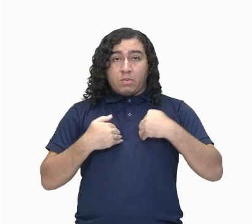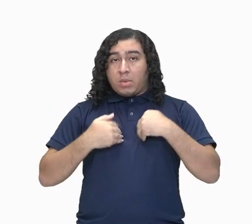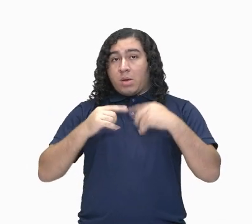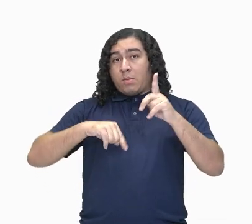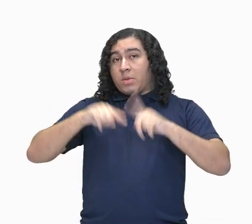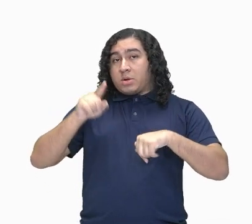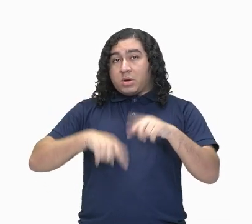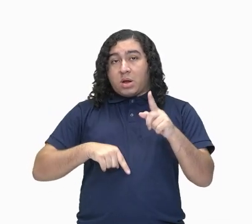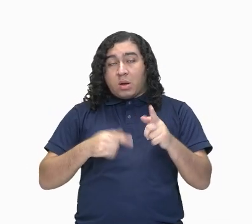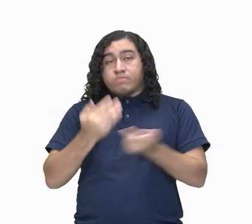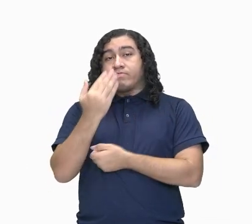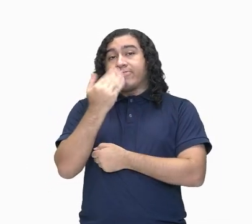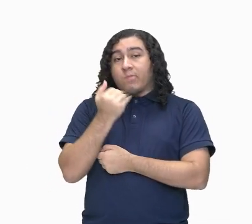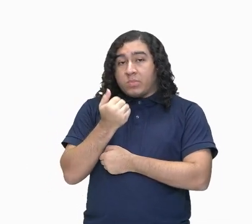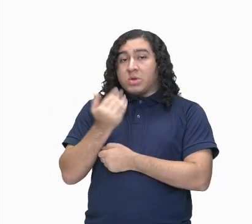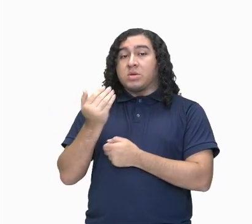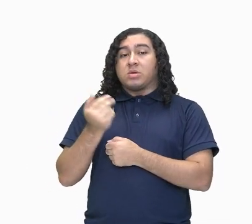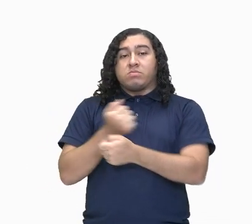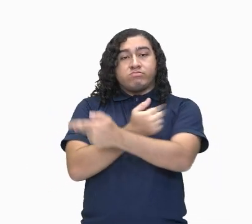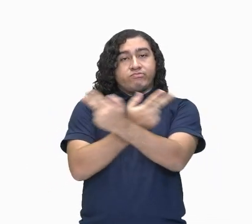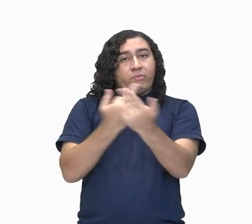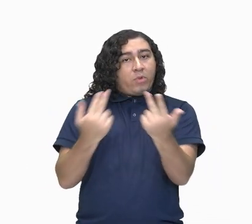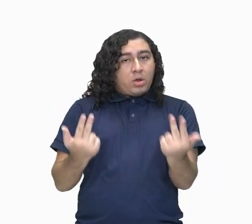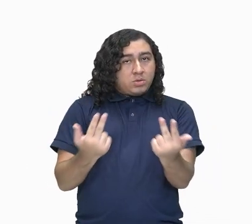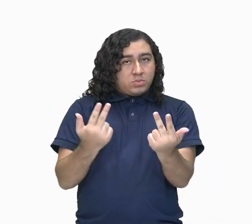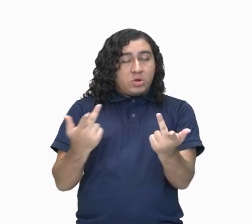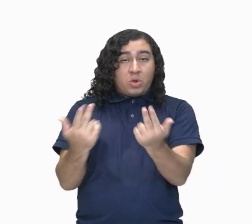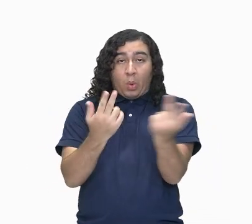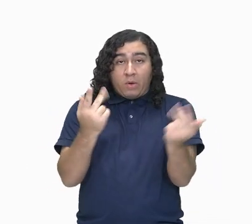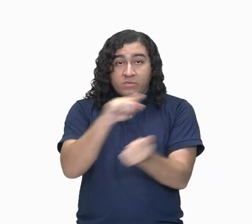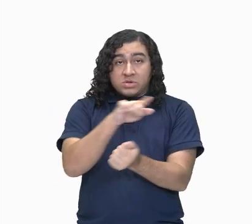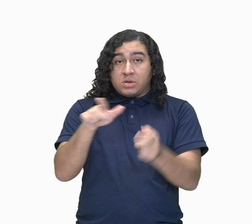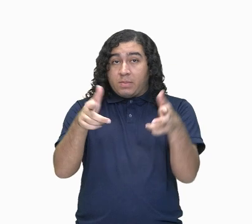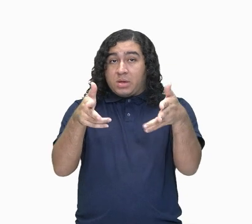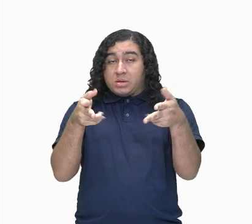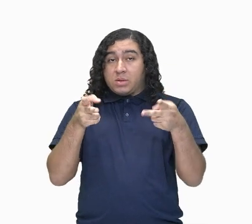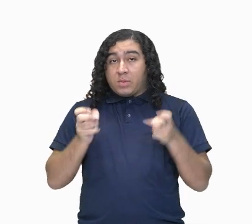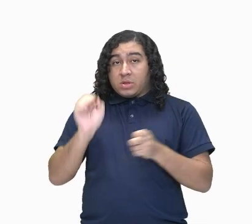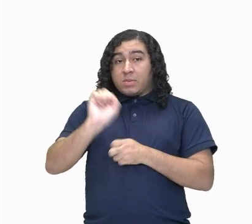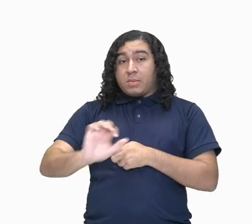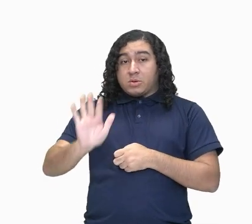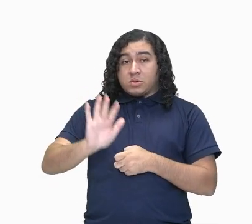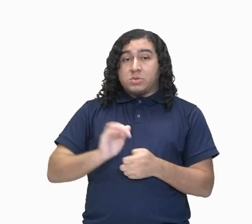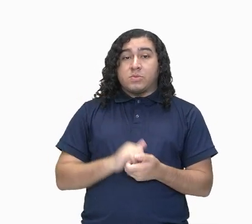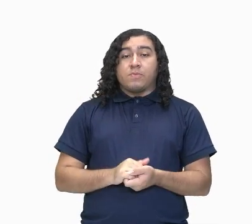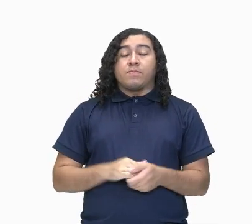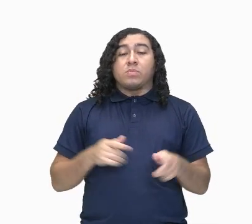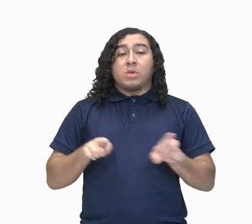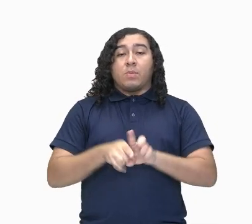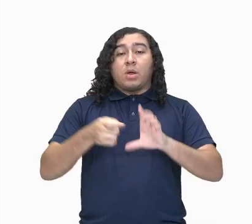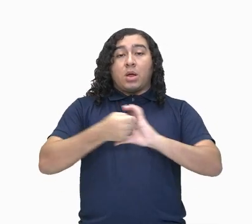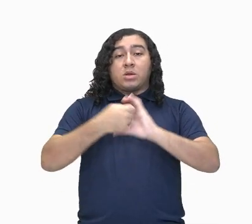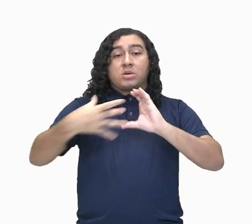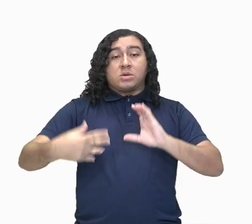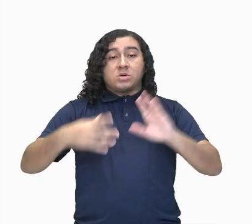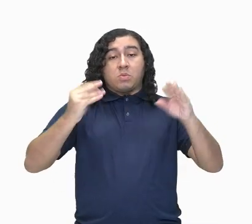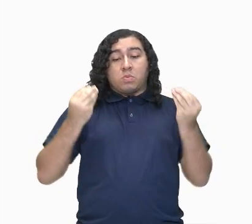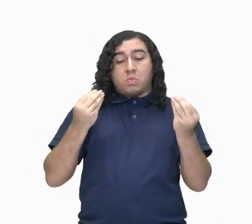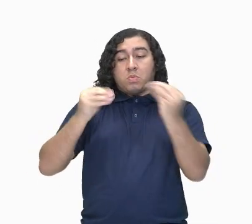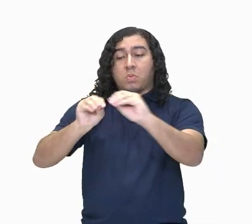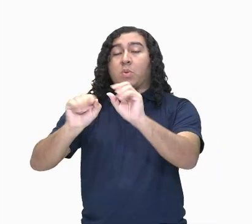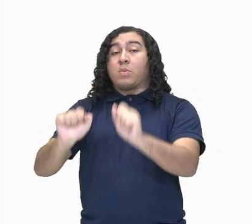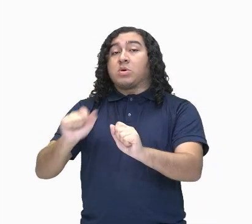objetos, alimentos, como vocês puderam observar aí nas imagens que eu mostrei. E esta caracterização pode expressar